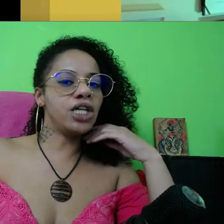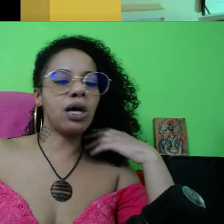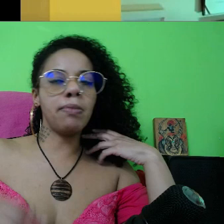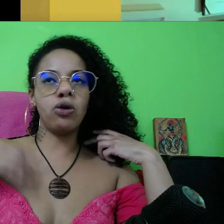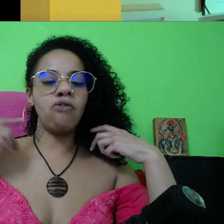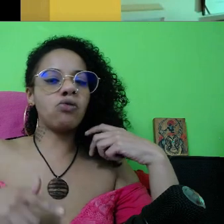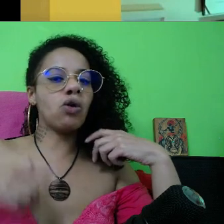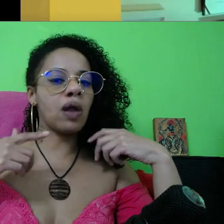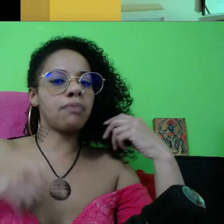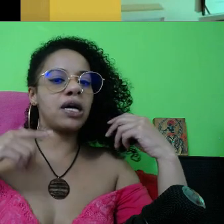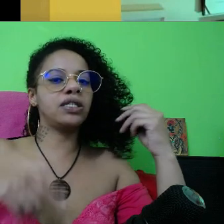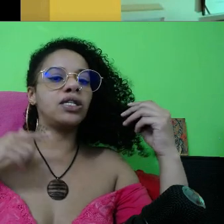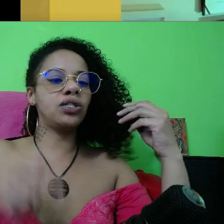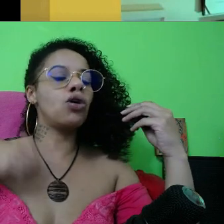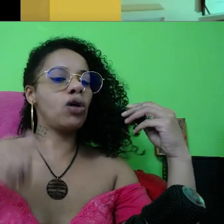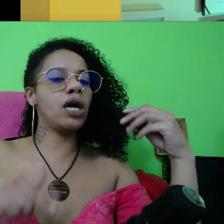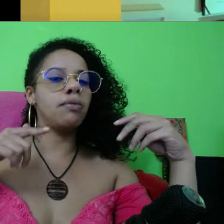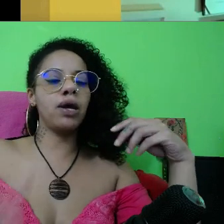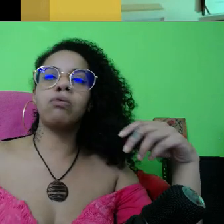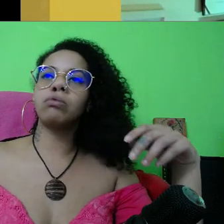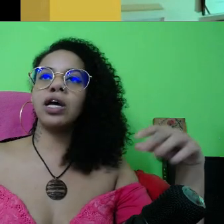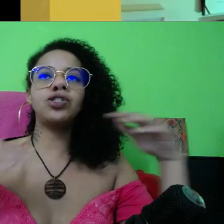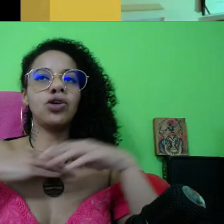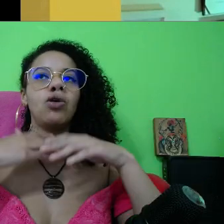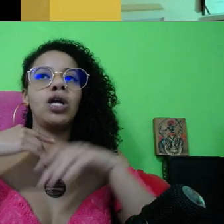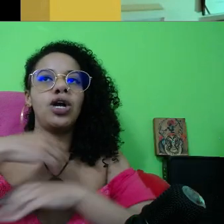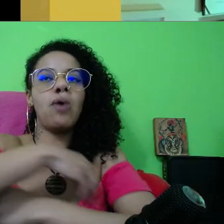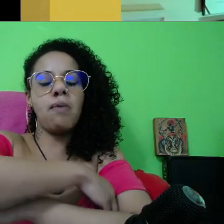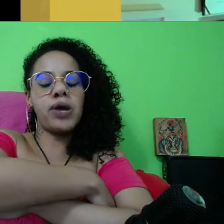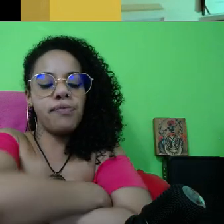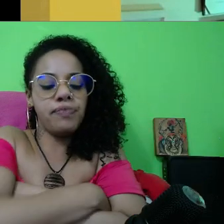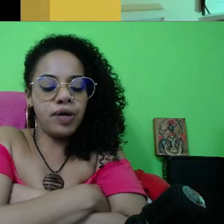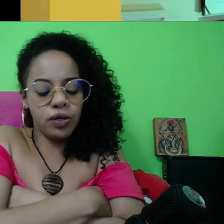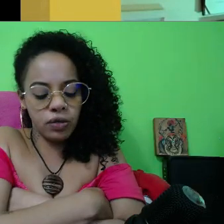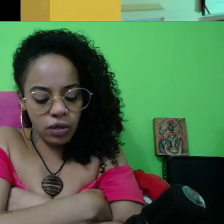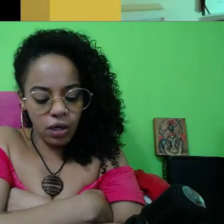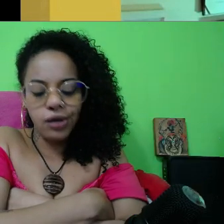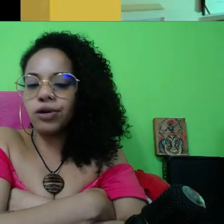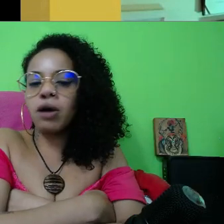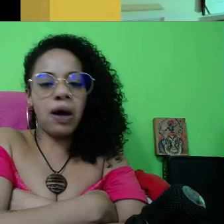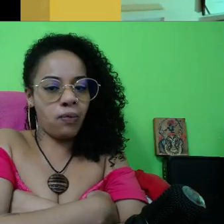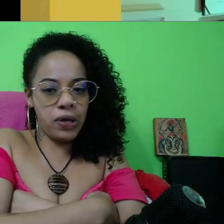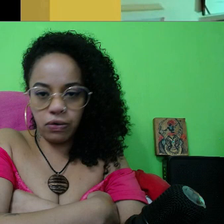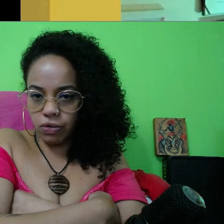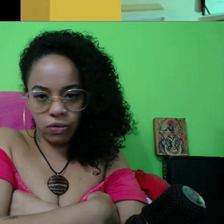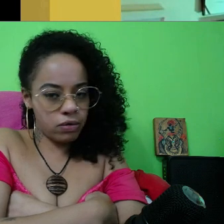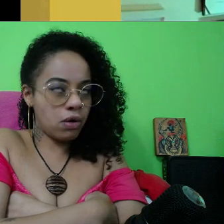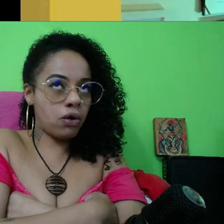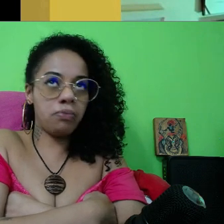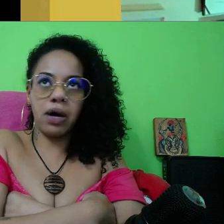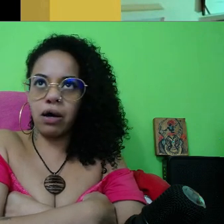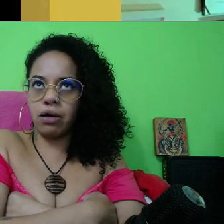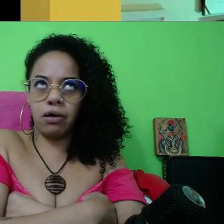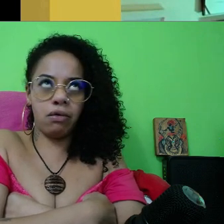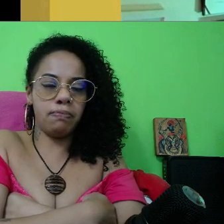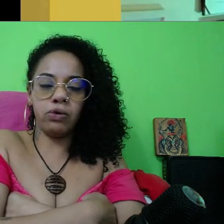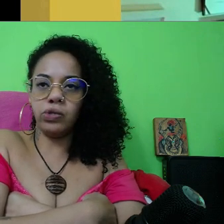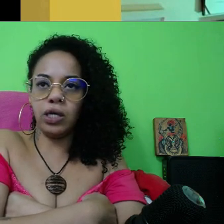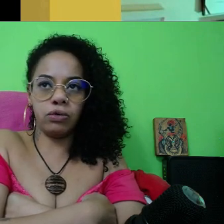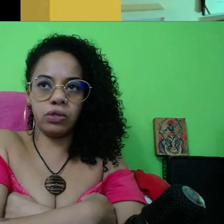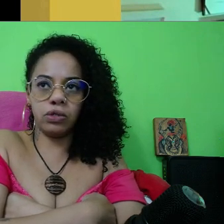Beleza meu não vou colar mais nesse rolê meu esse rolê não é para mim normal amigo Normal